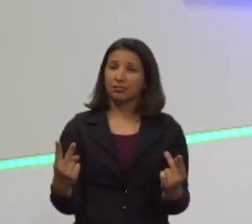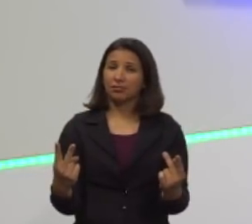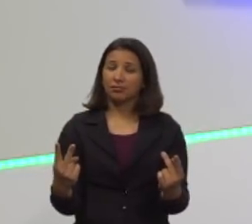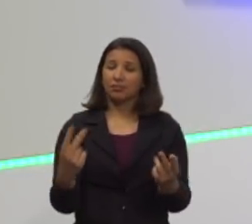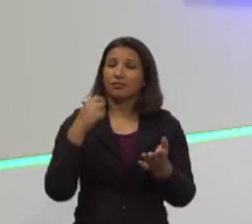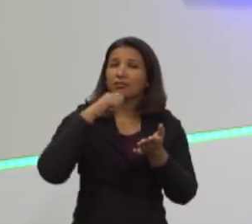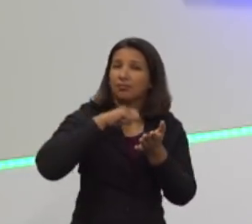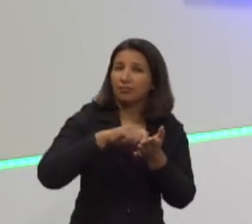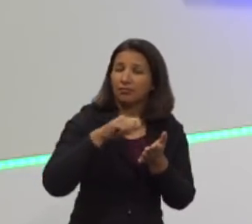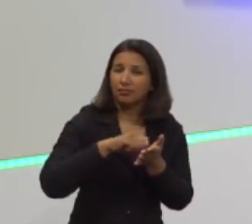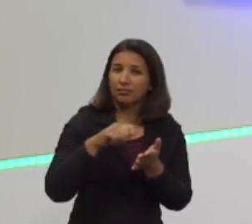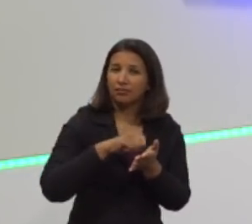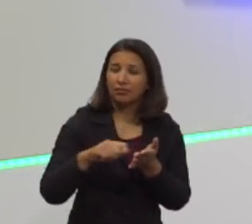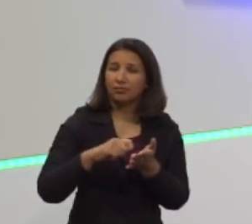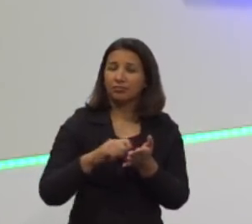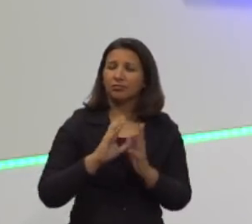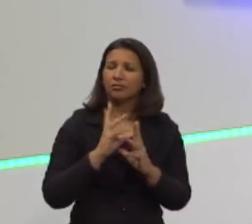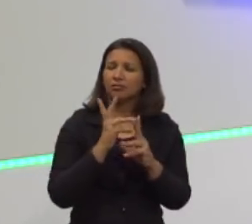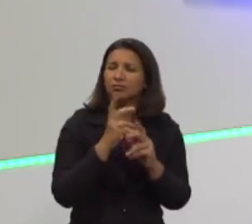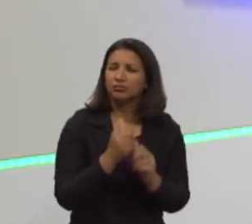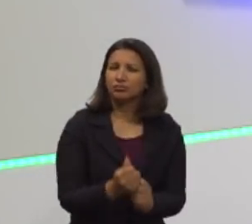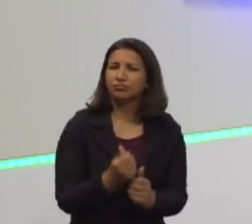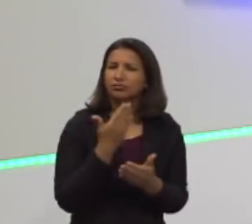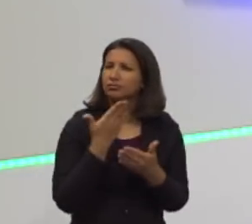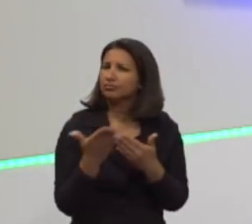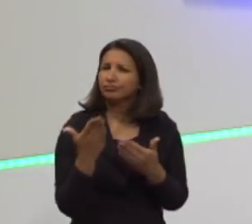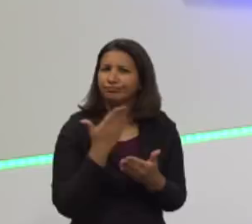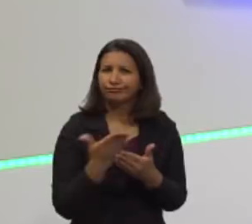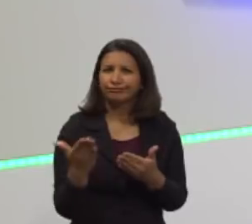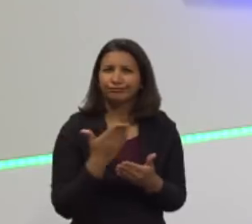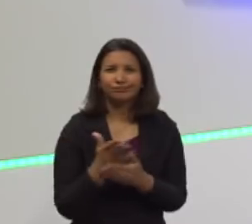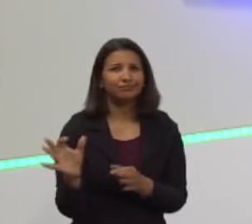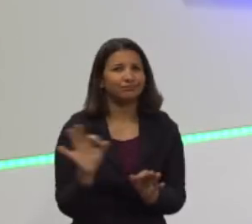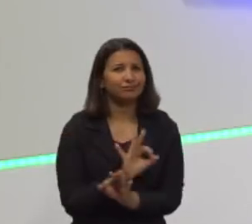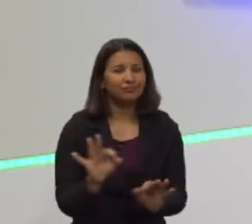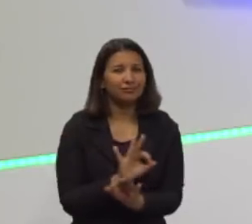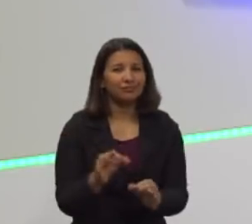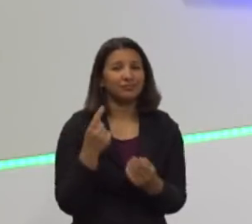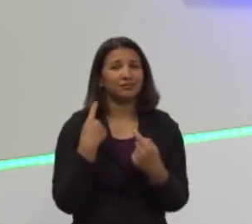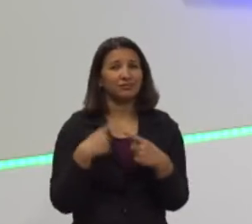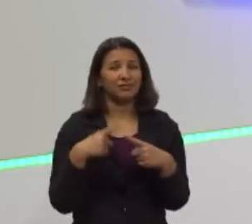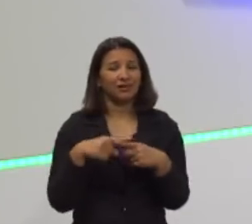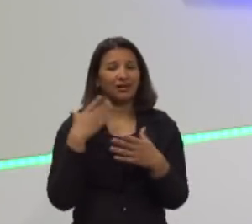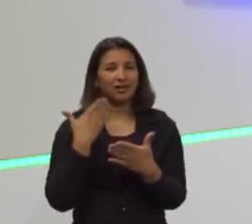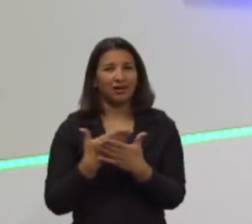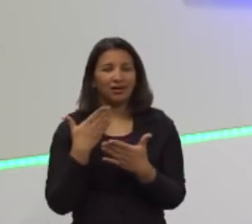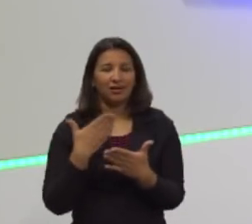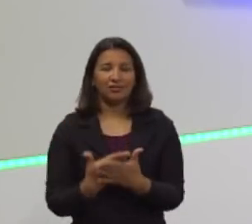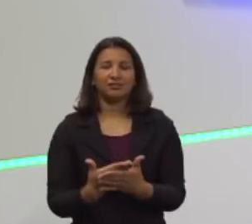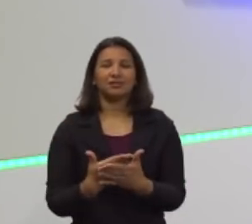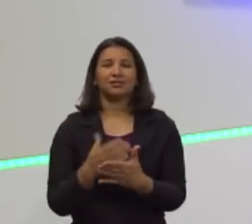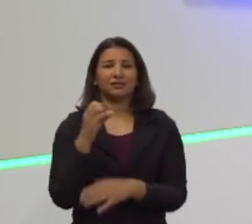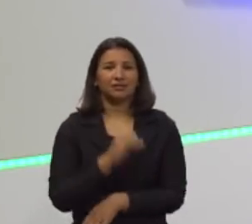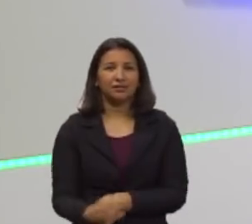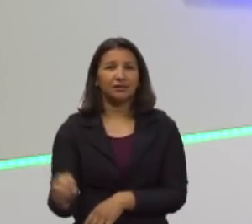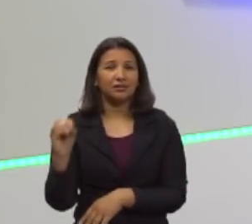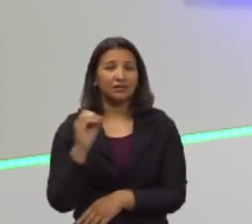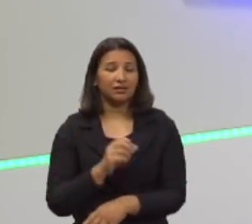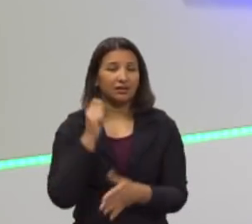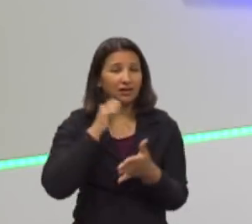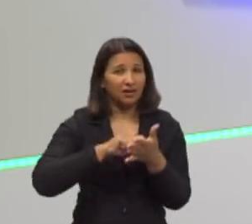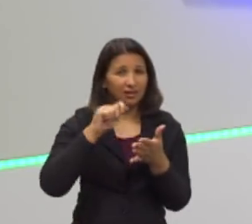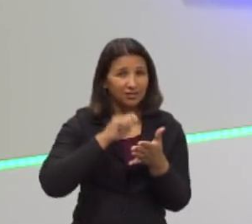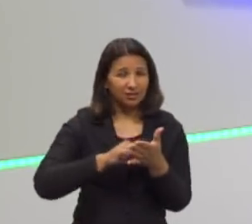bloquinho, anota tudo ali para a gente não perder nada, que hoje a aula está demais, viu? Anota aí que vocês vão